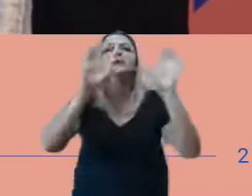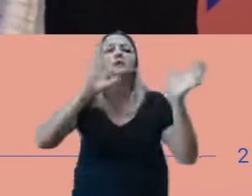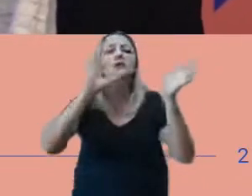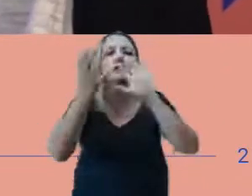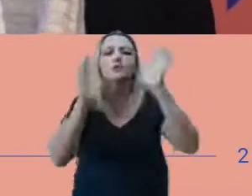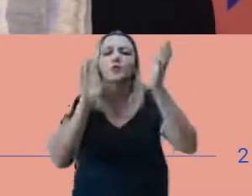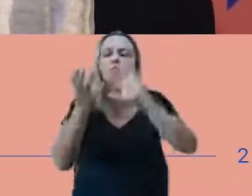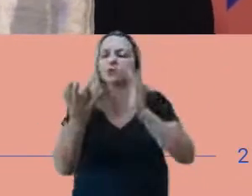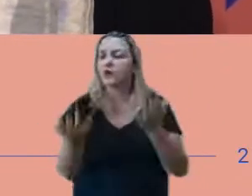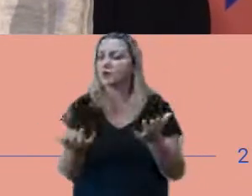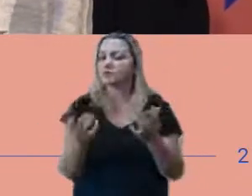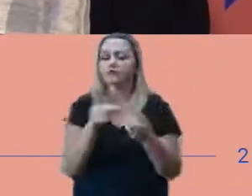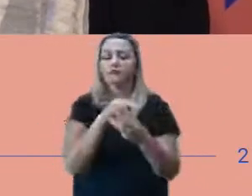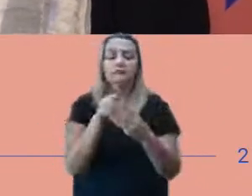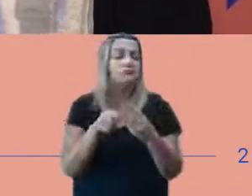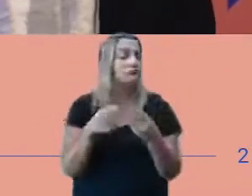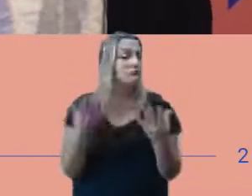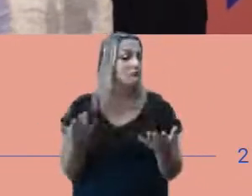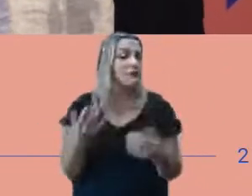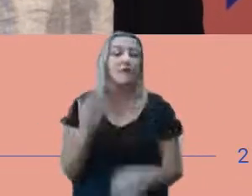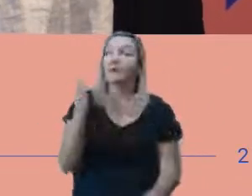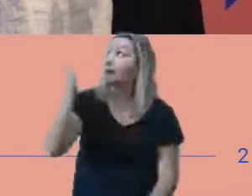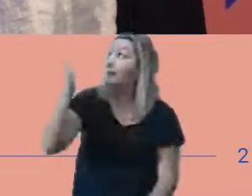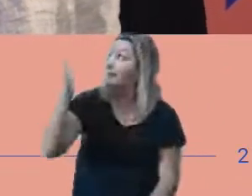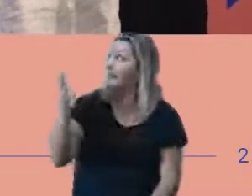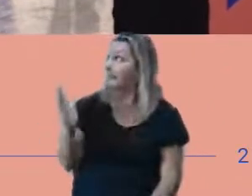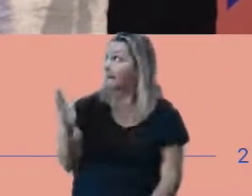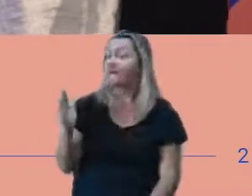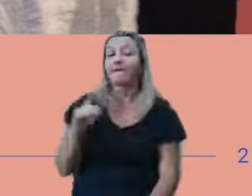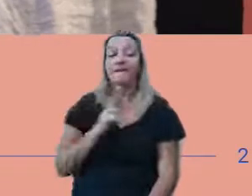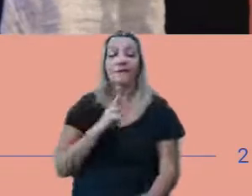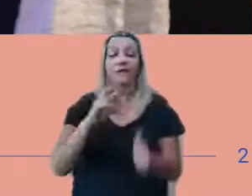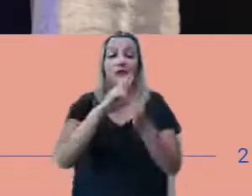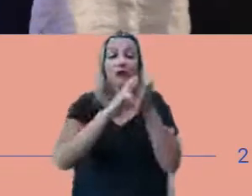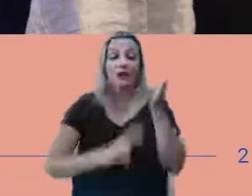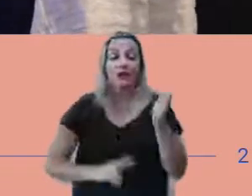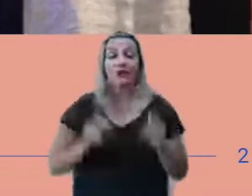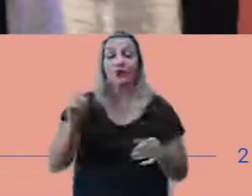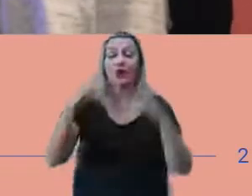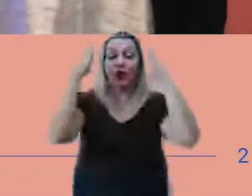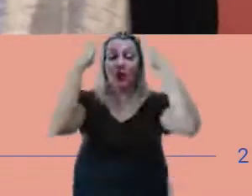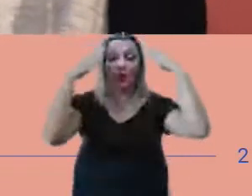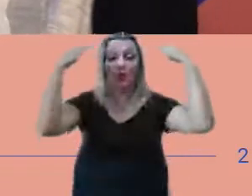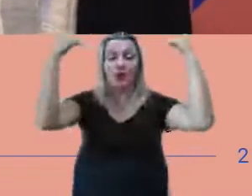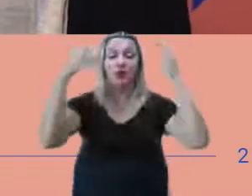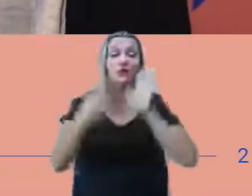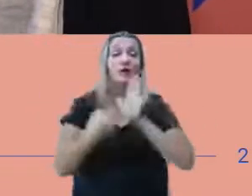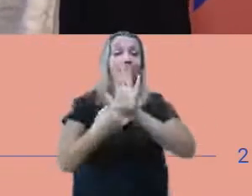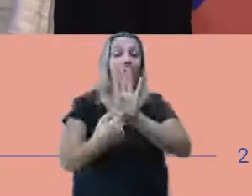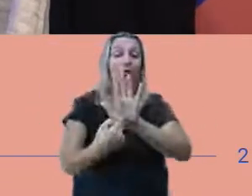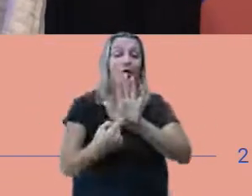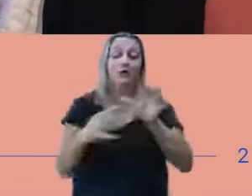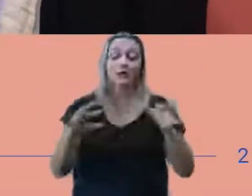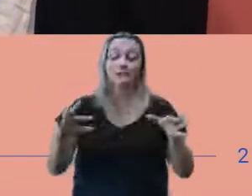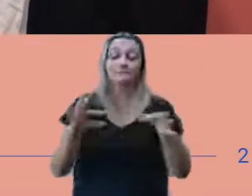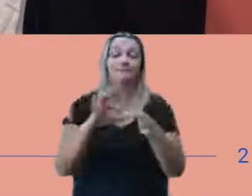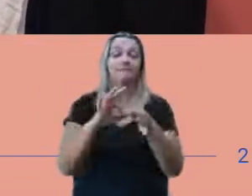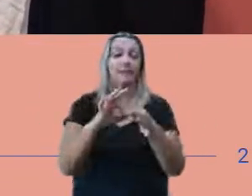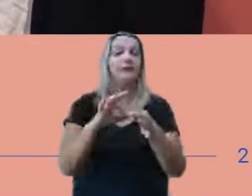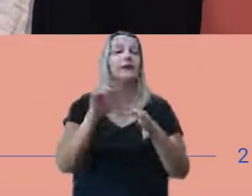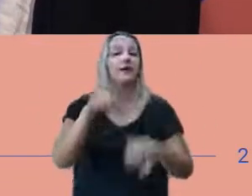que a relatórios da Holanda mostrando essa relação direta e o mais importante